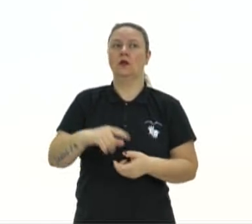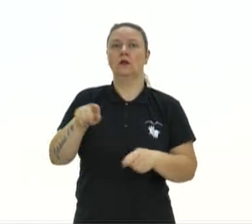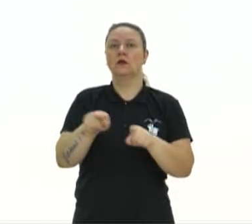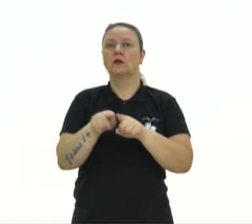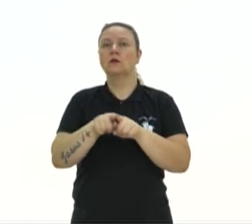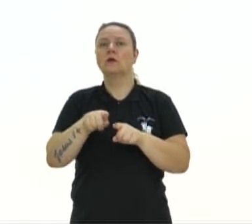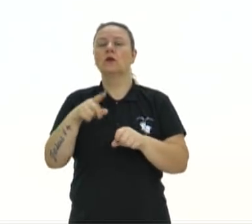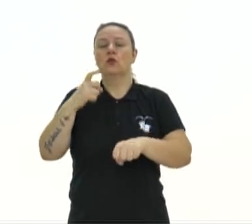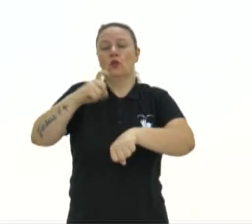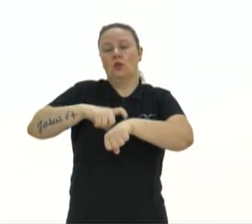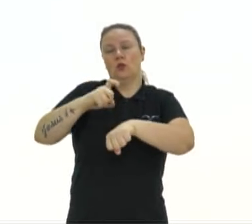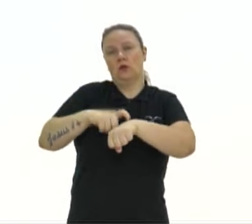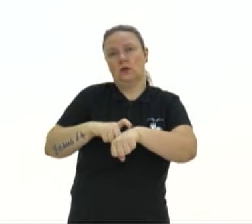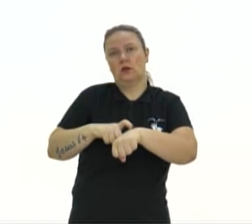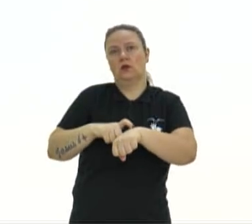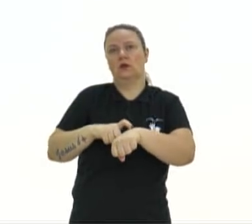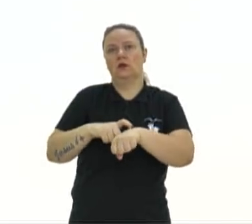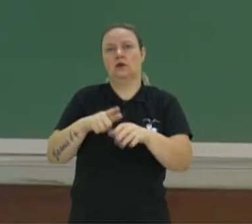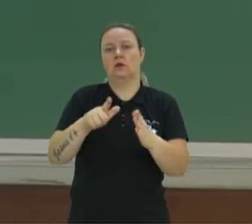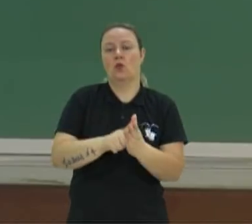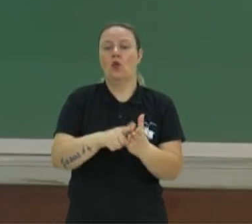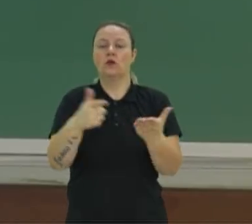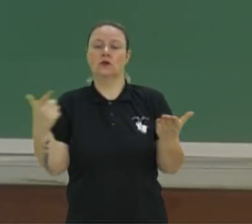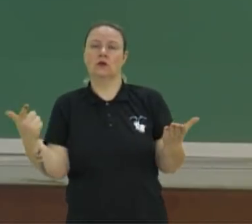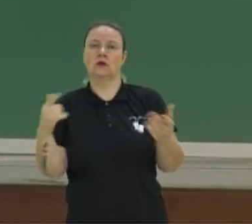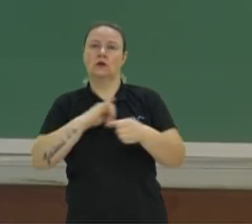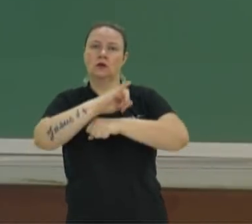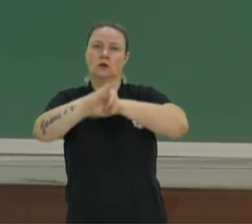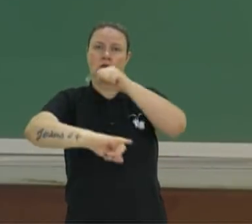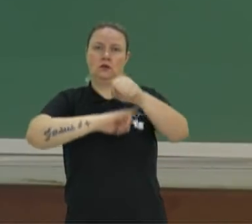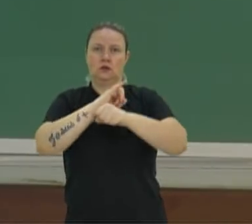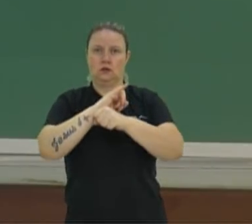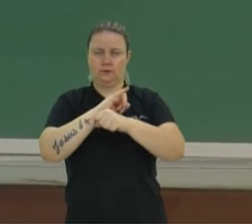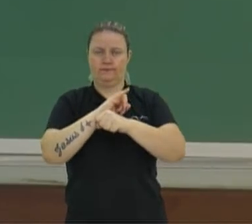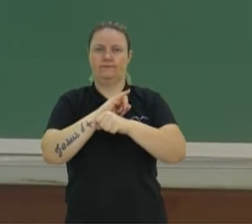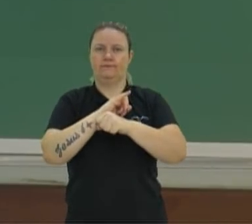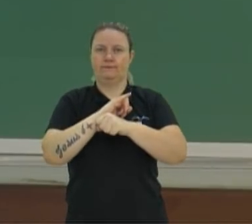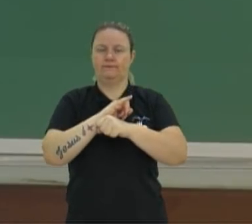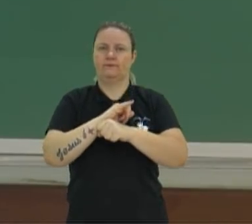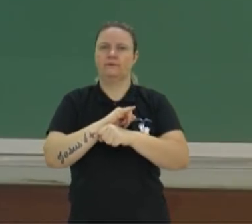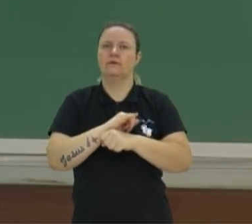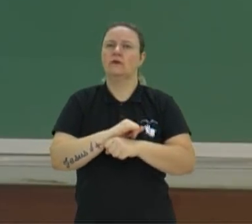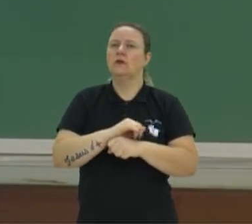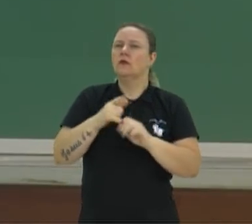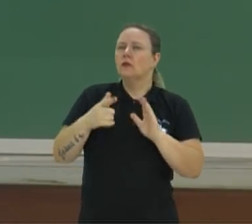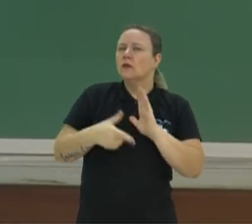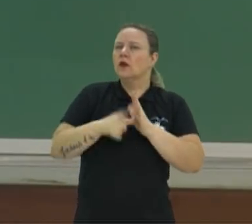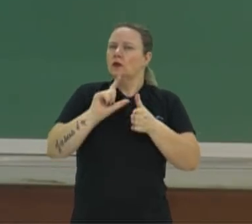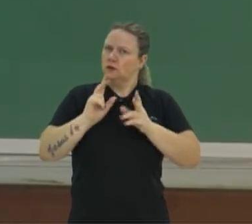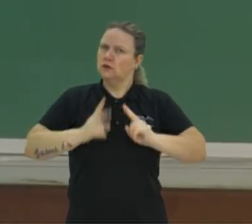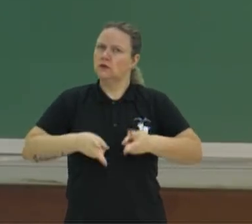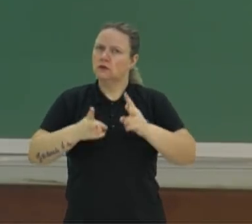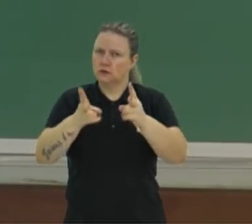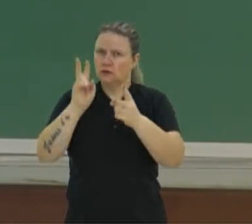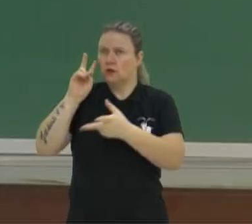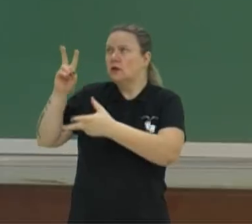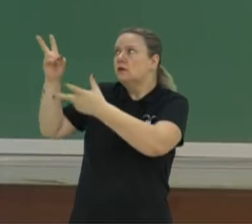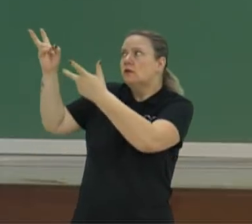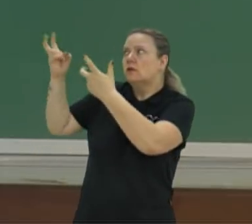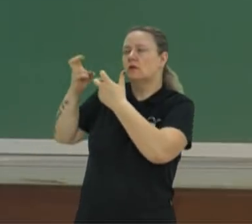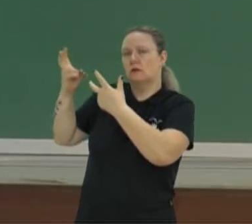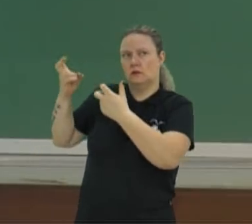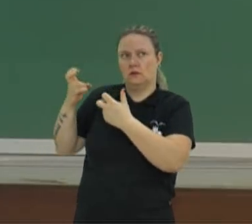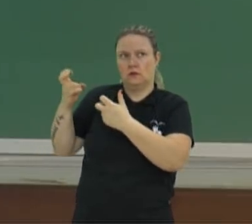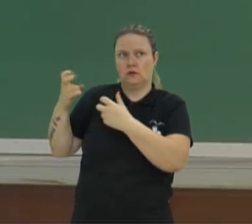essa notícia foi publicada em um jornal online. Antes de avançarmos para o lead e o corpo da notícia, repare,